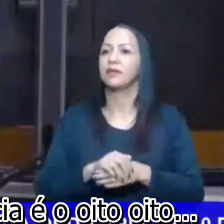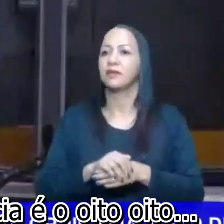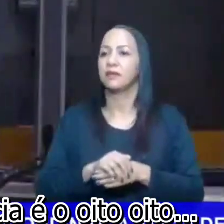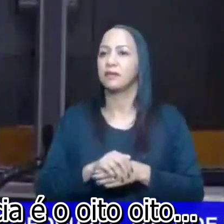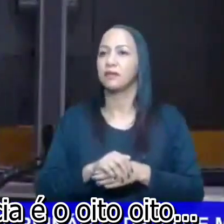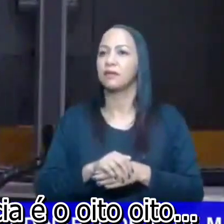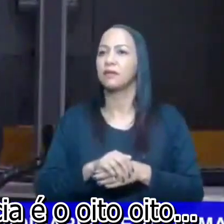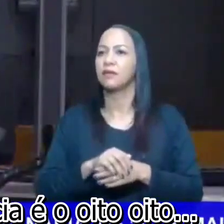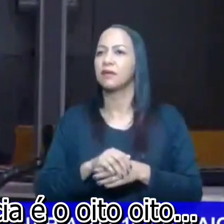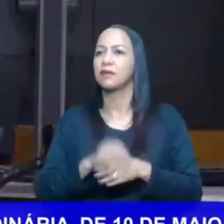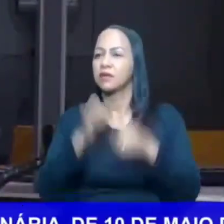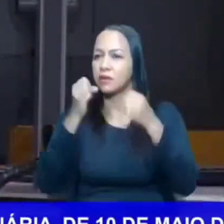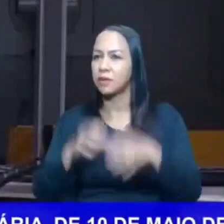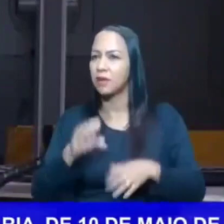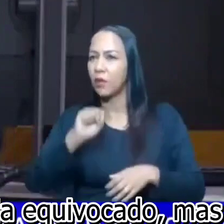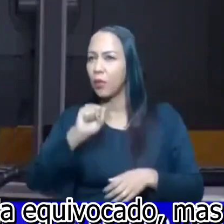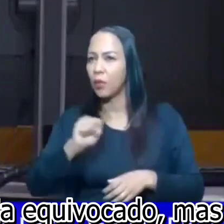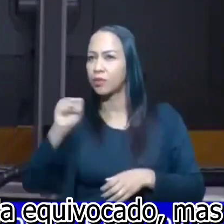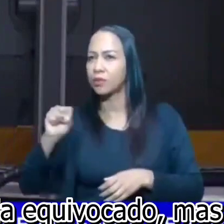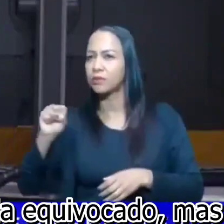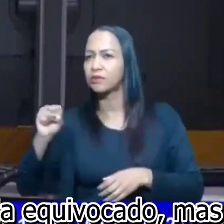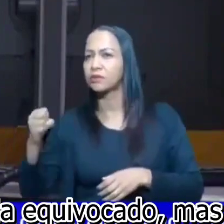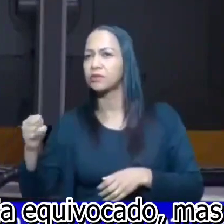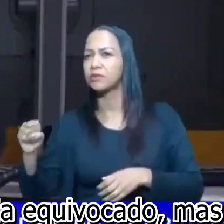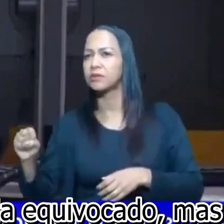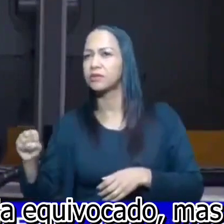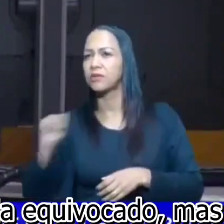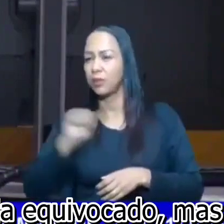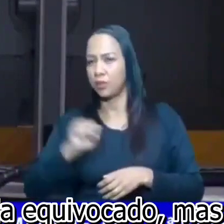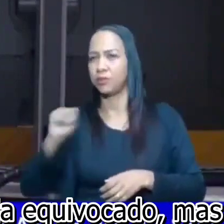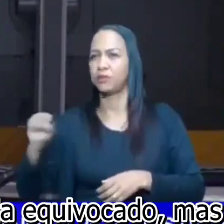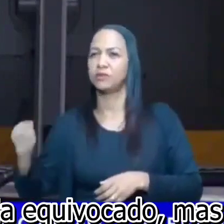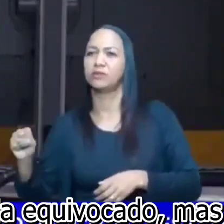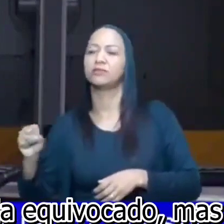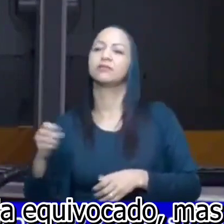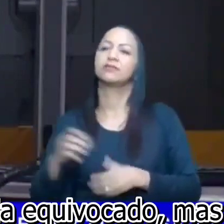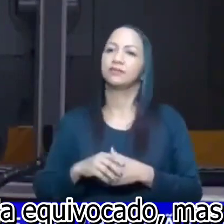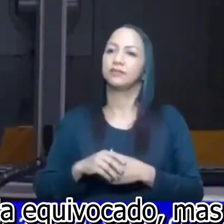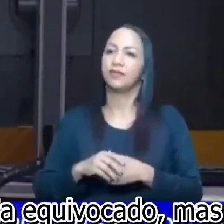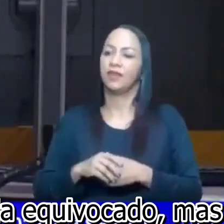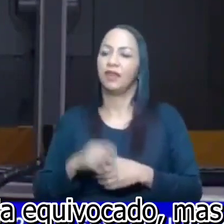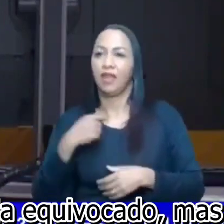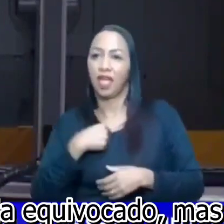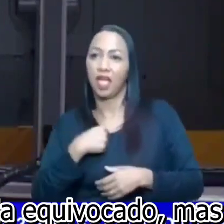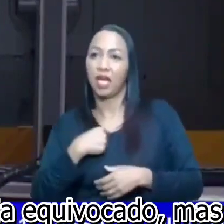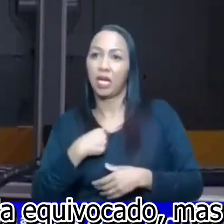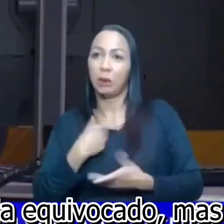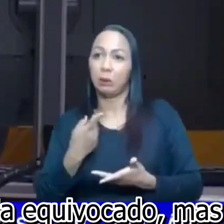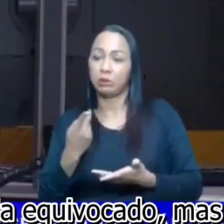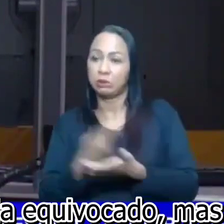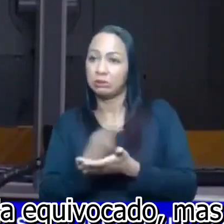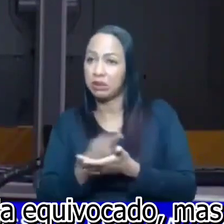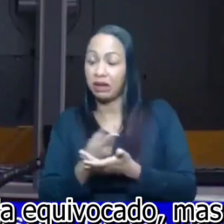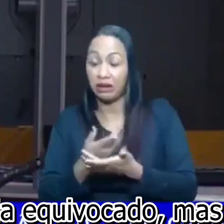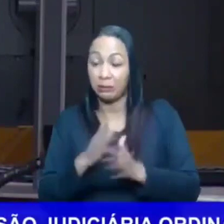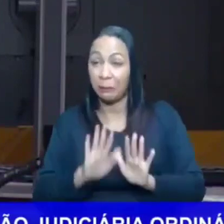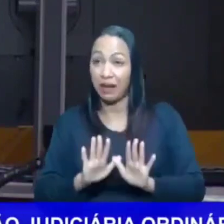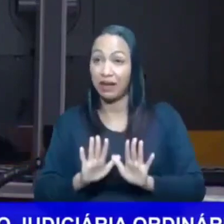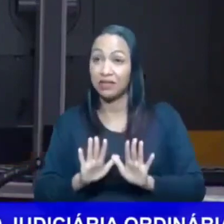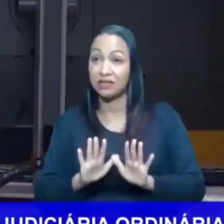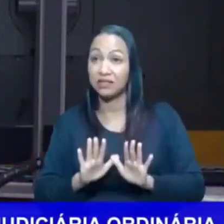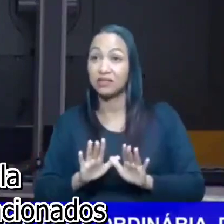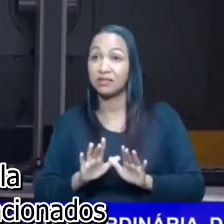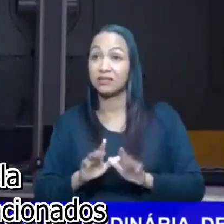o 888? Direcionada ao procurador do Ministério talvez Público, esteja equivocado, Pablo, mas que está fazendo